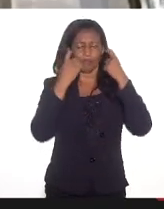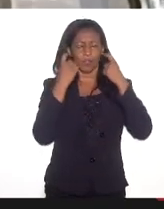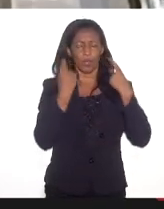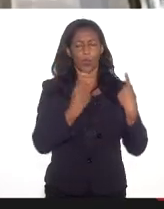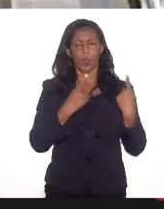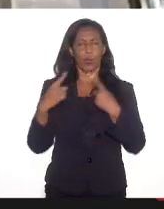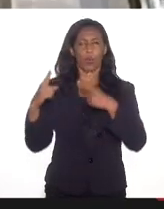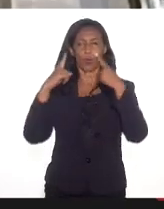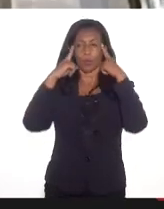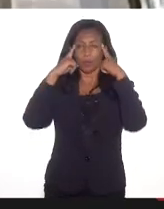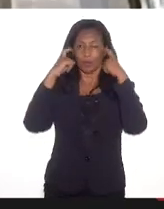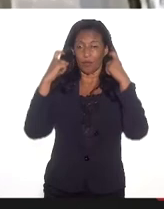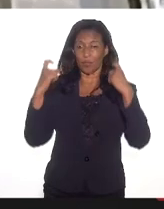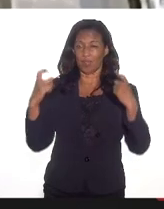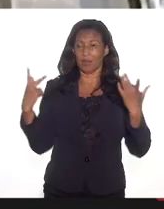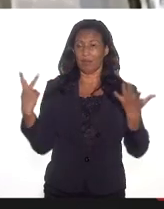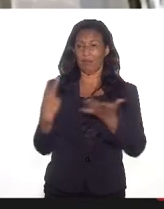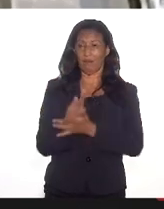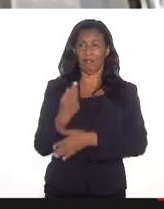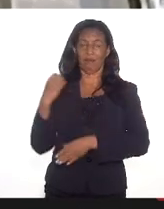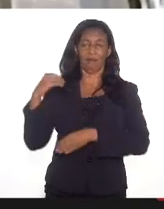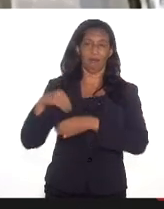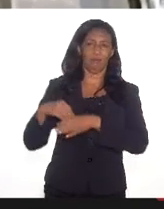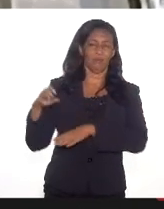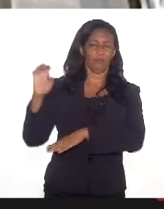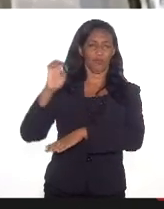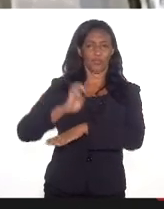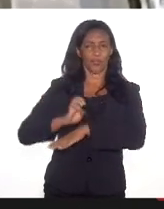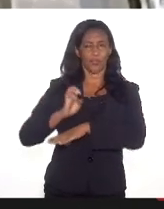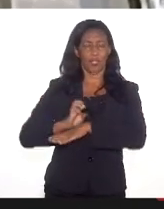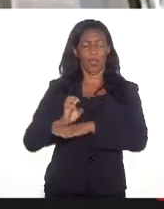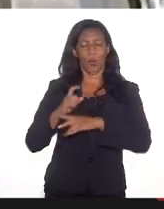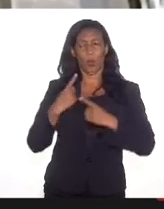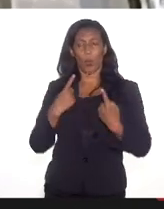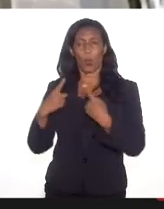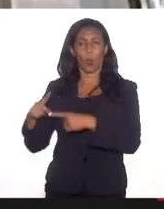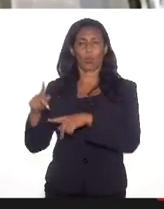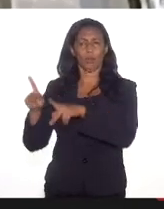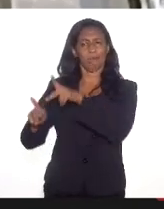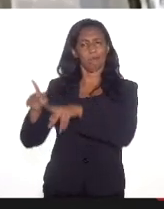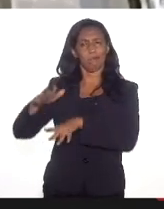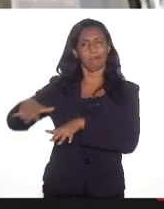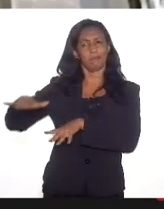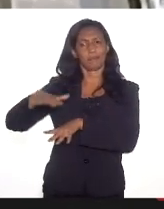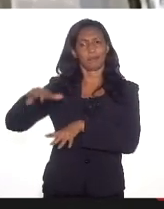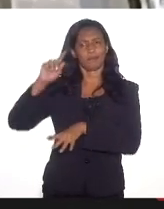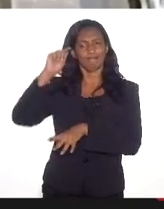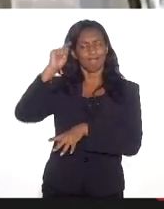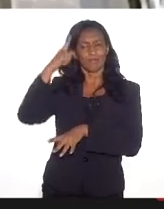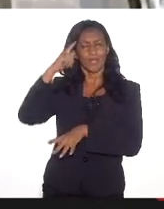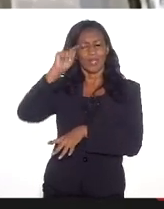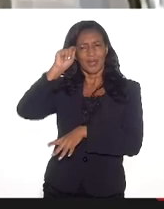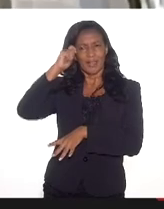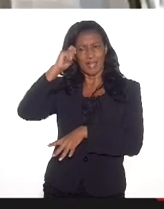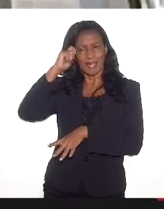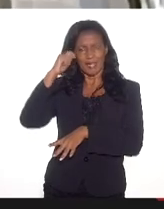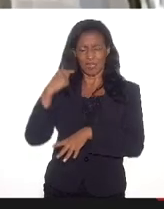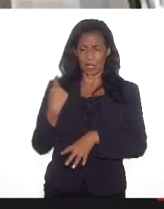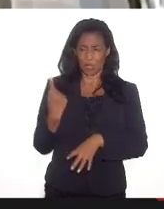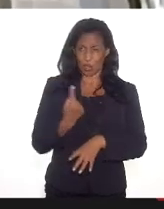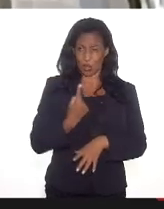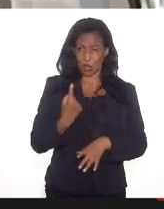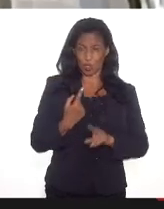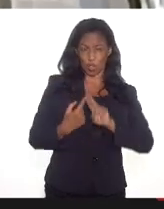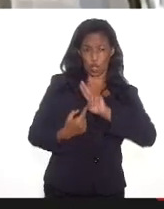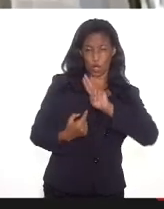violência perpetrada do Estado contra a população negra nós chamamos isso de genocídio mas muitos acham